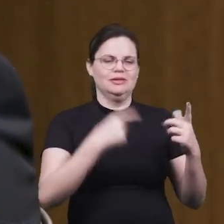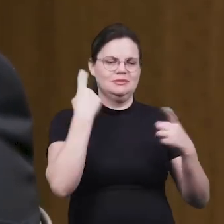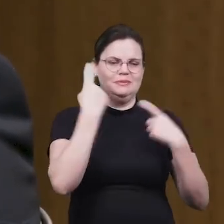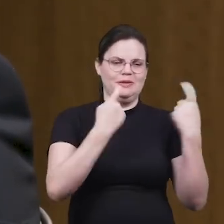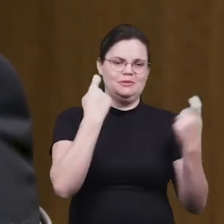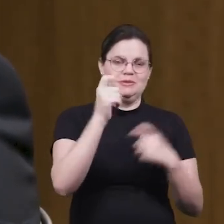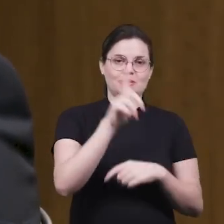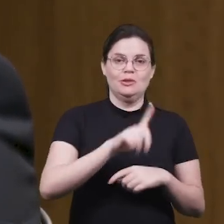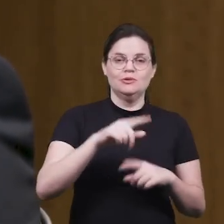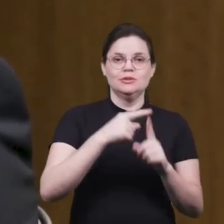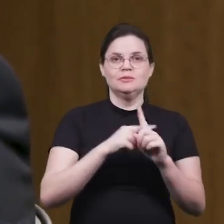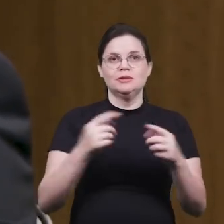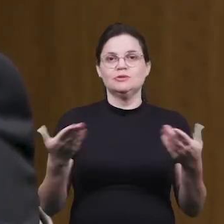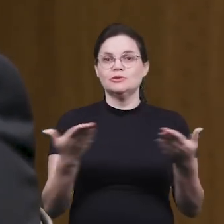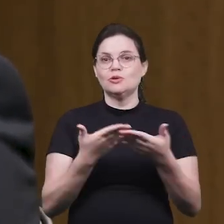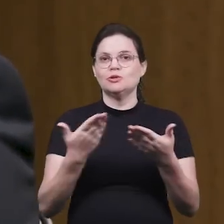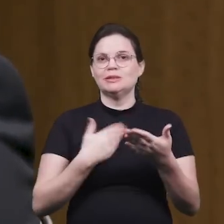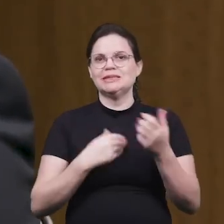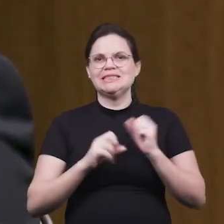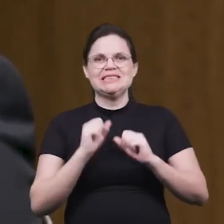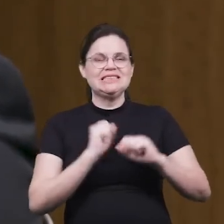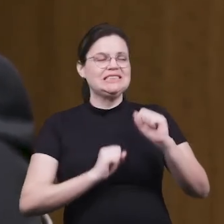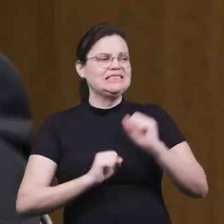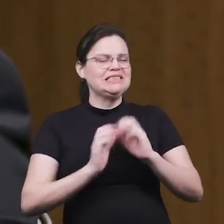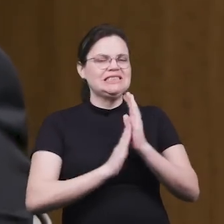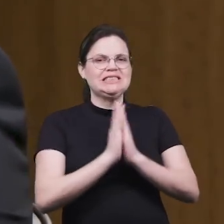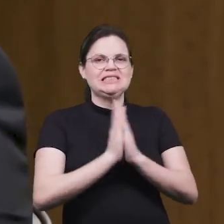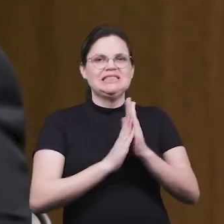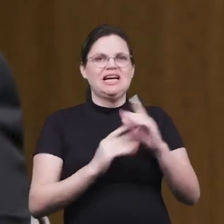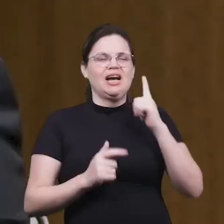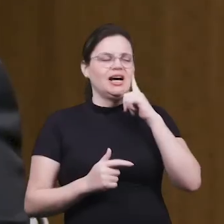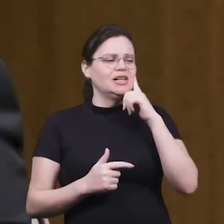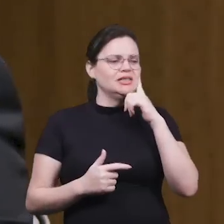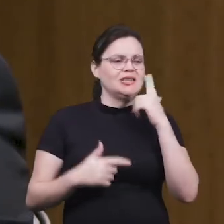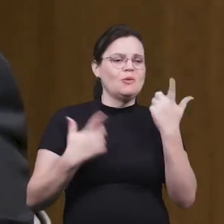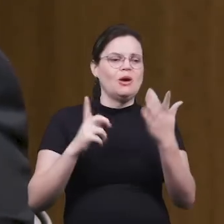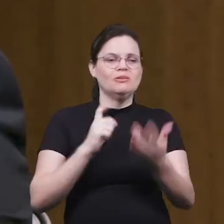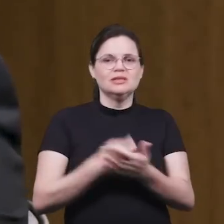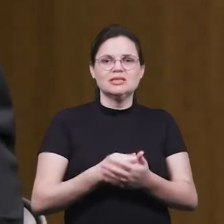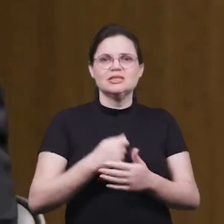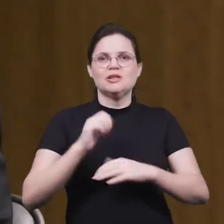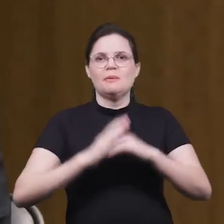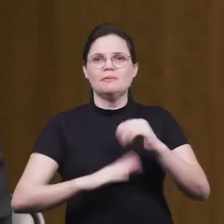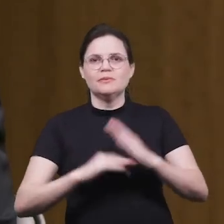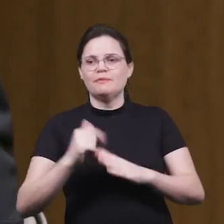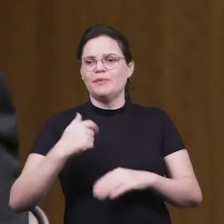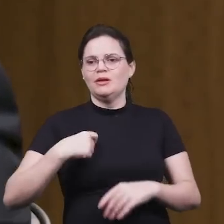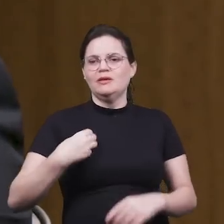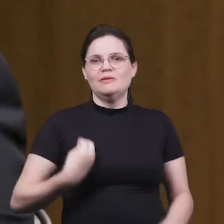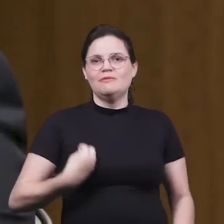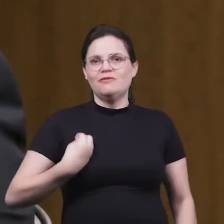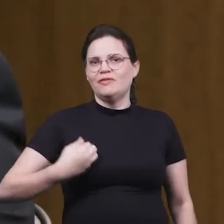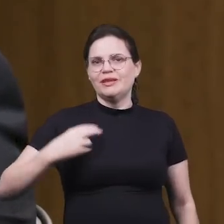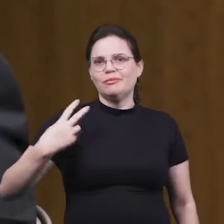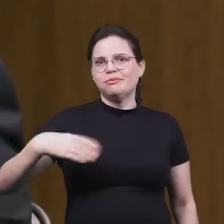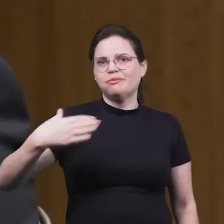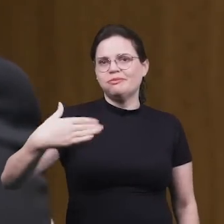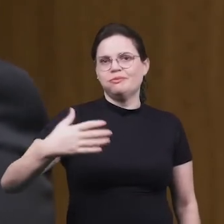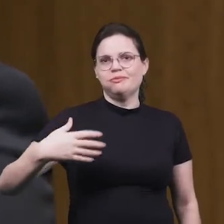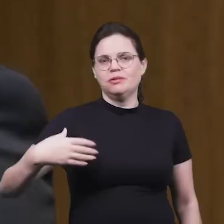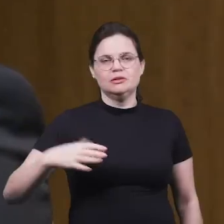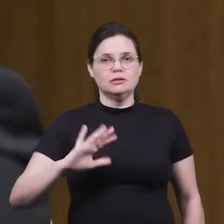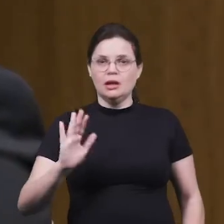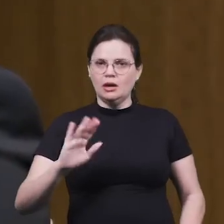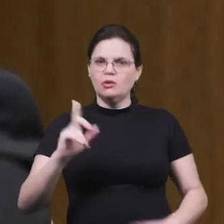preocupações, mas hoje já não tem esse peso ali, qual profissão que eu vou escolher, porque vai ser para o resto da minha vida, né? Hoje eles